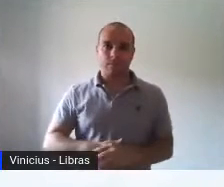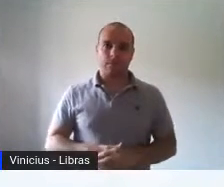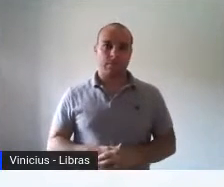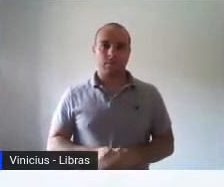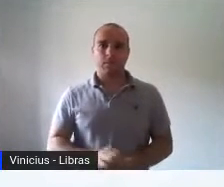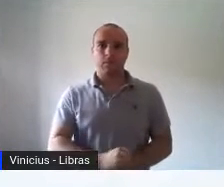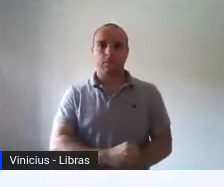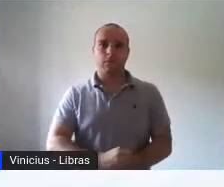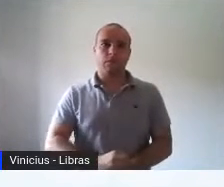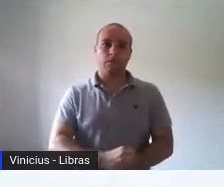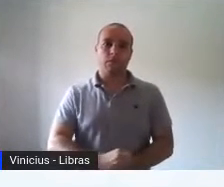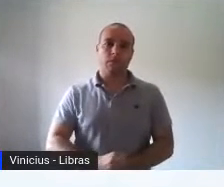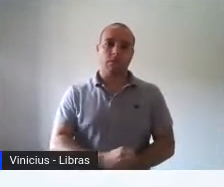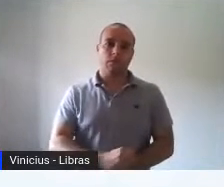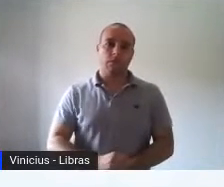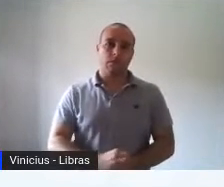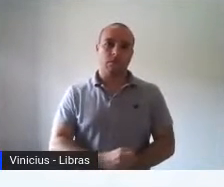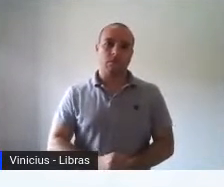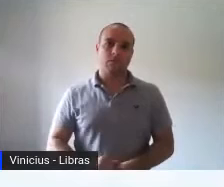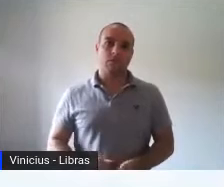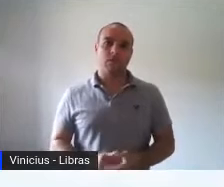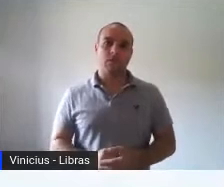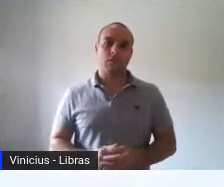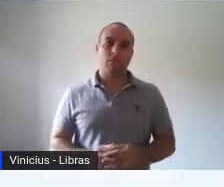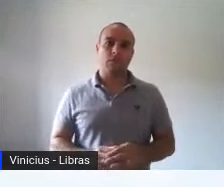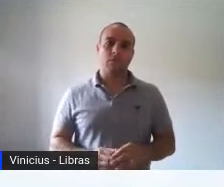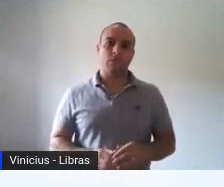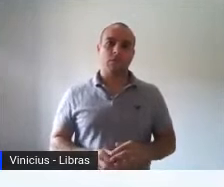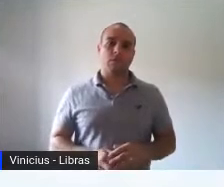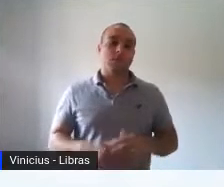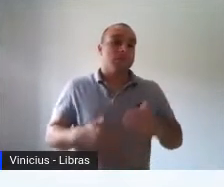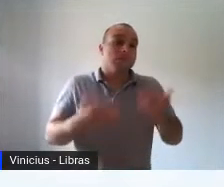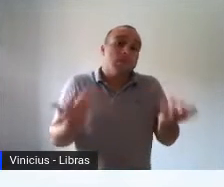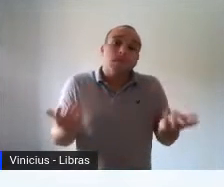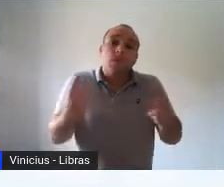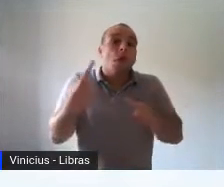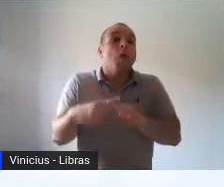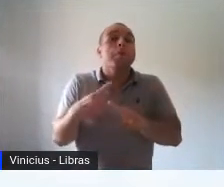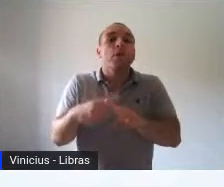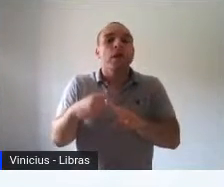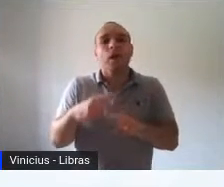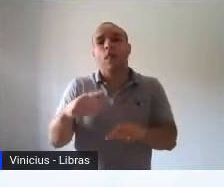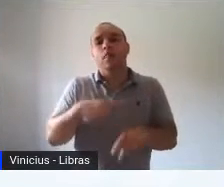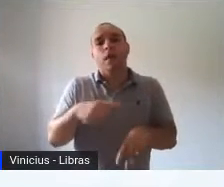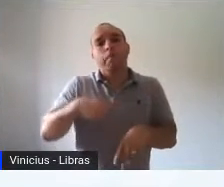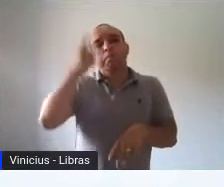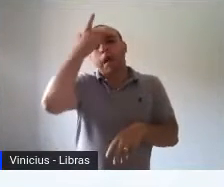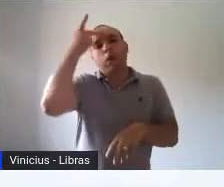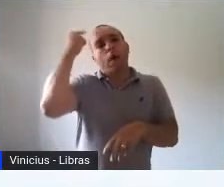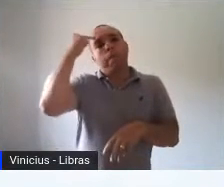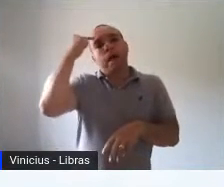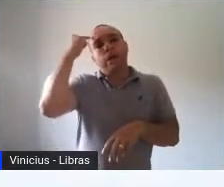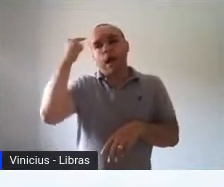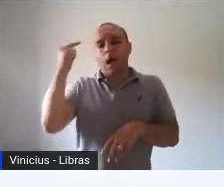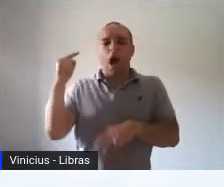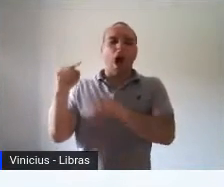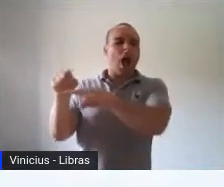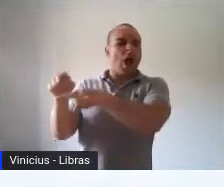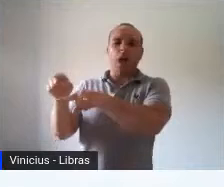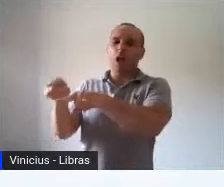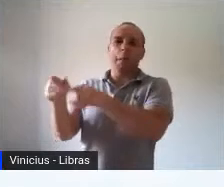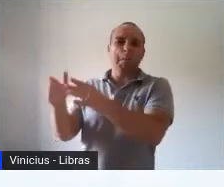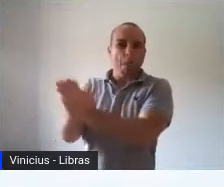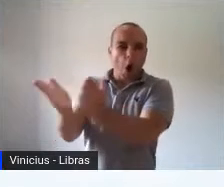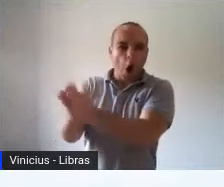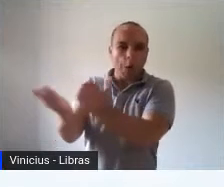que aumentar o salário mínimo, ela vai gastar, né? Ela vai gerar no mercado, diferente da pessoa rica, que se ela aumenta o ganho dela, ela não vai gastar, ela vai